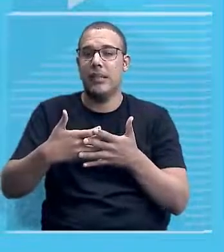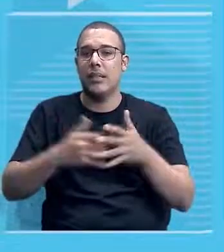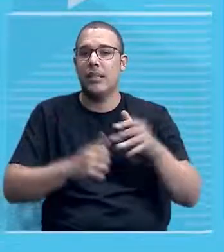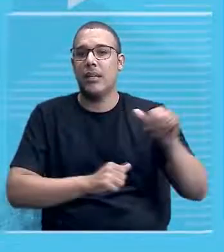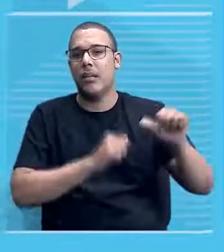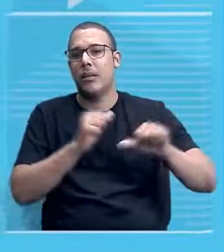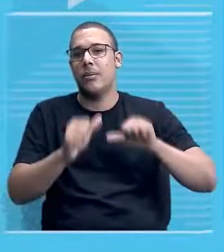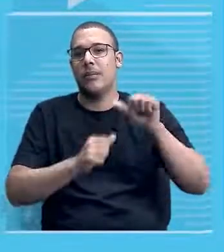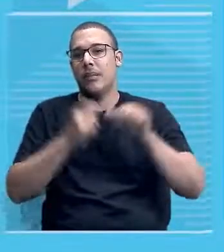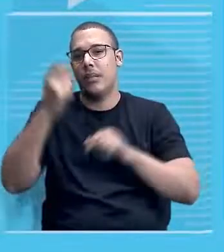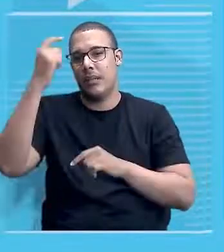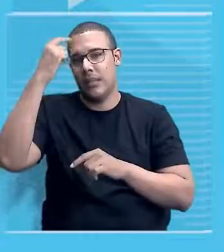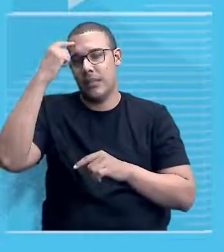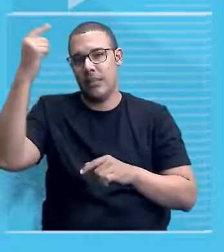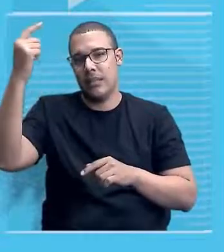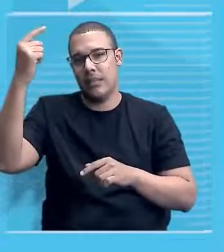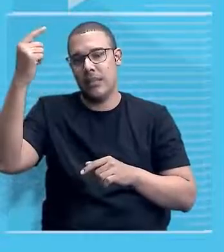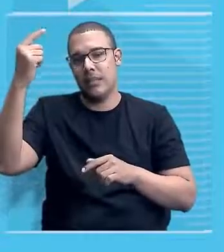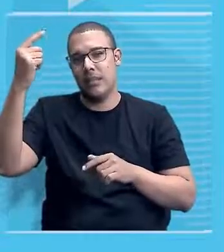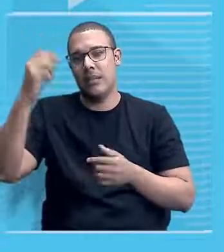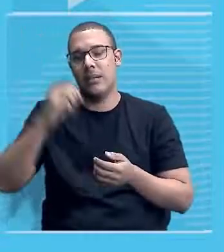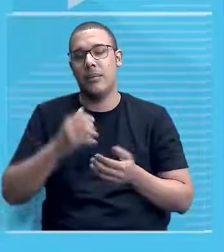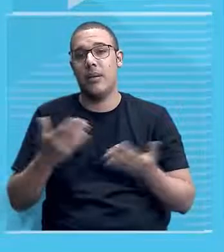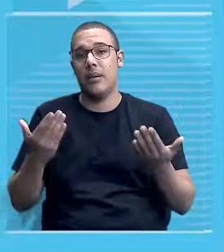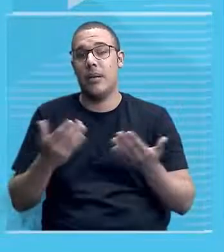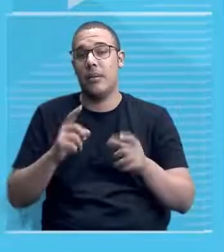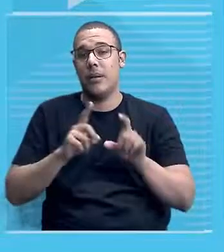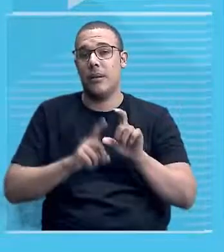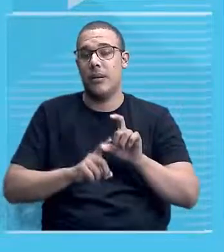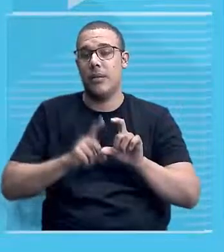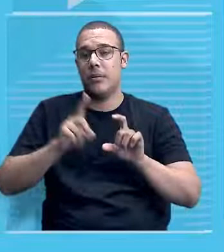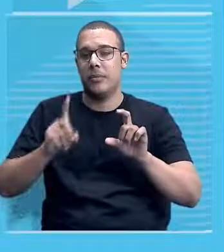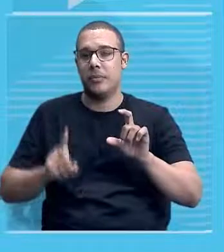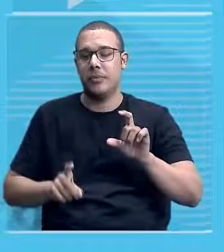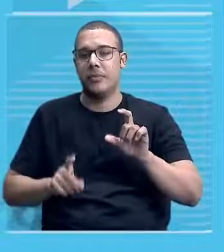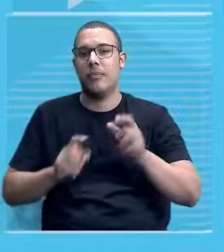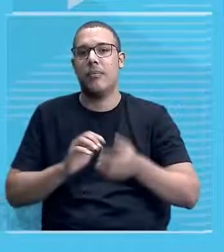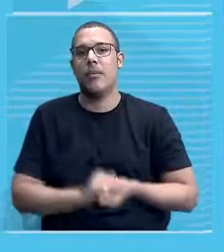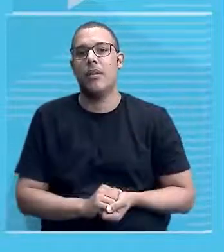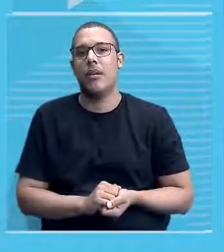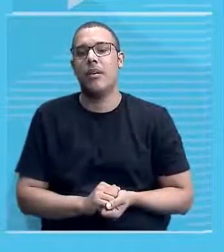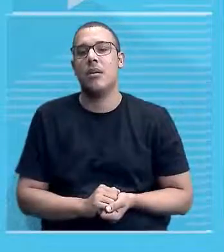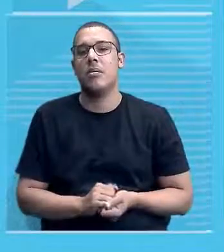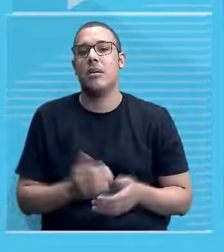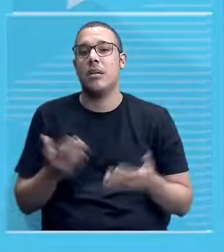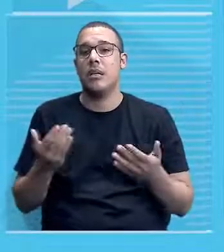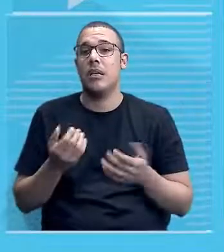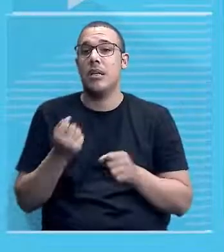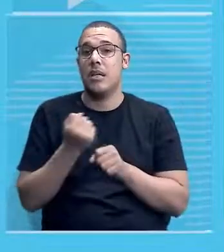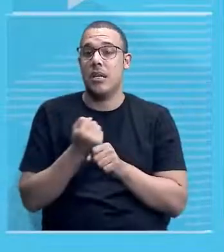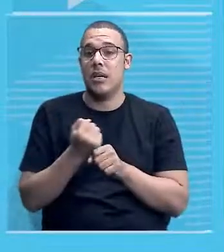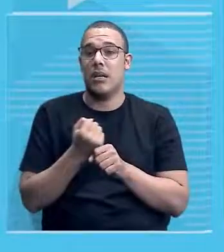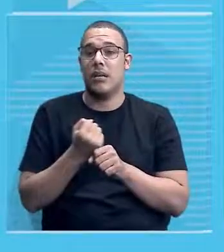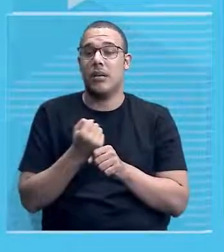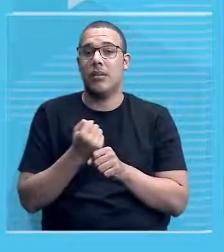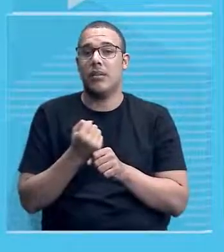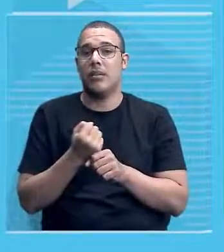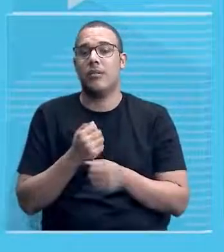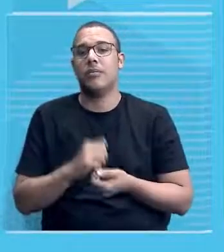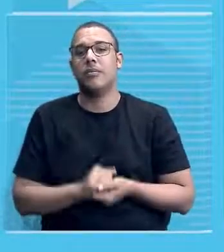de mentalidade para a nossa Independência deste ano vocês já estamos aí